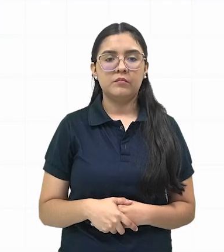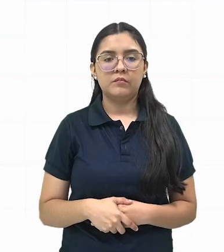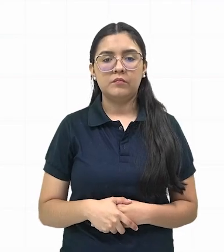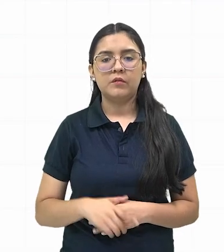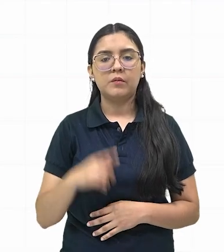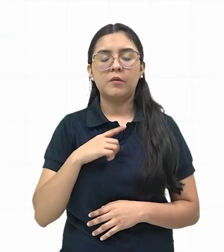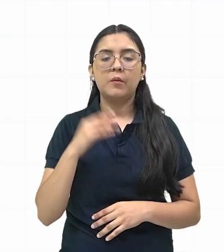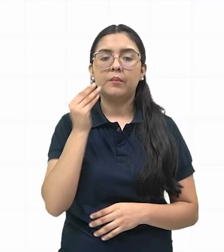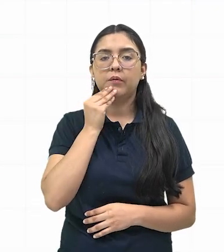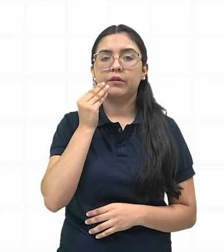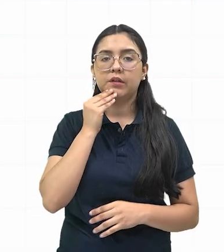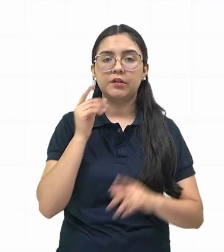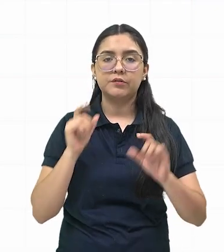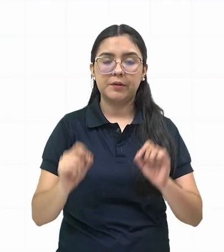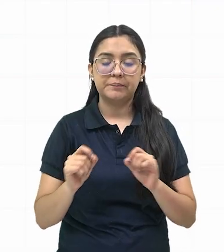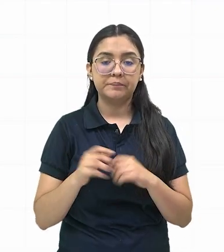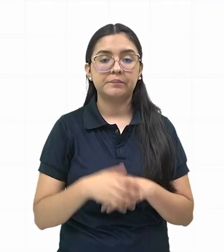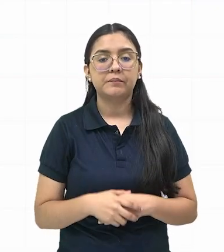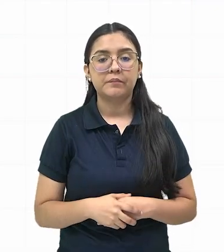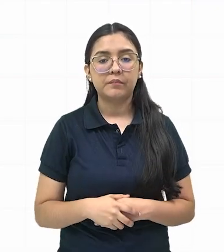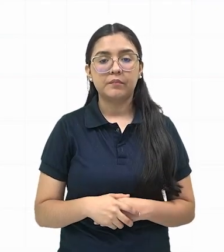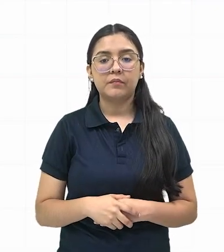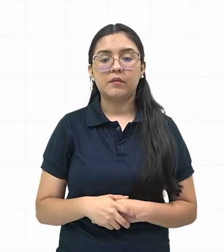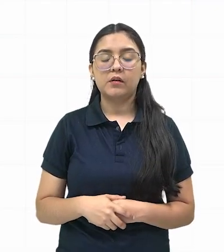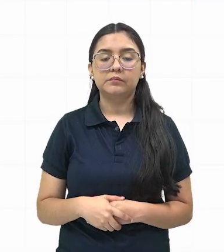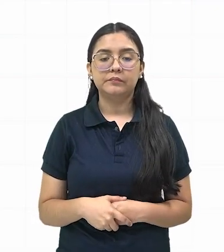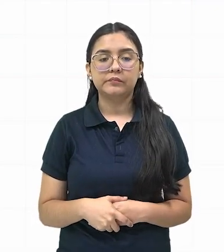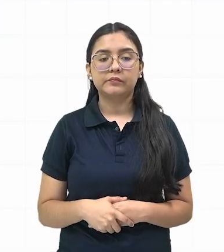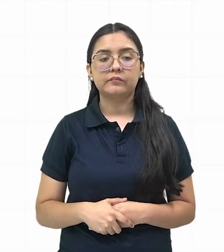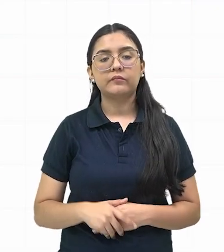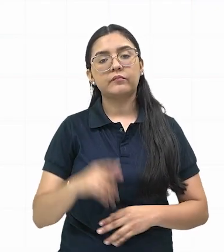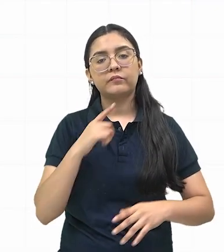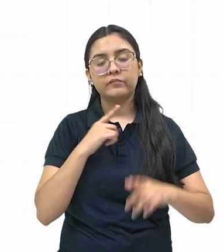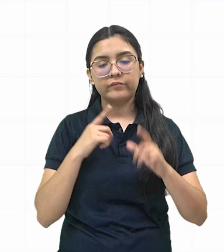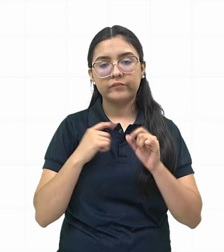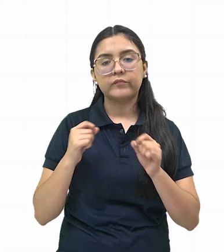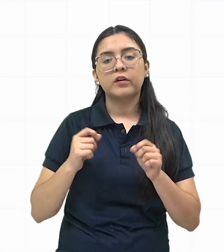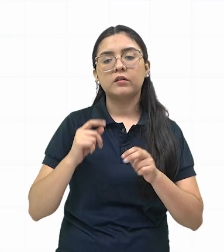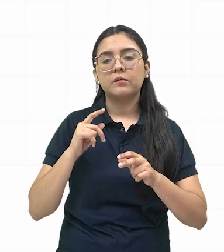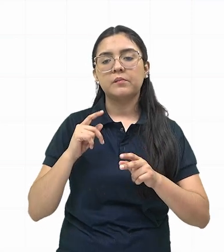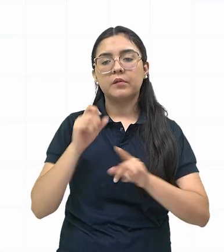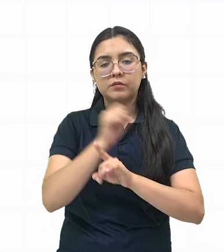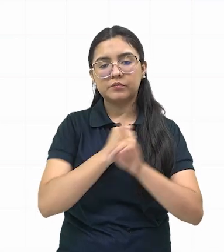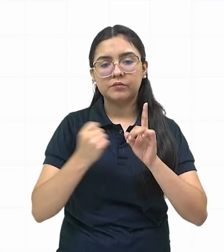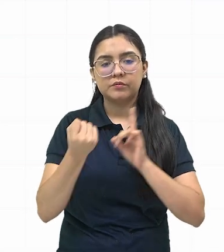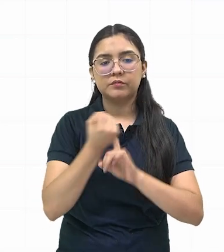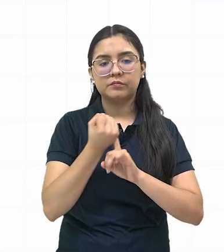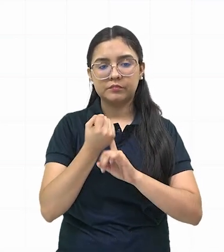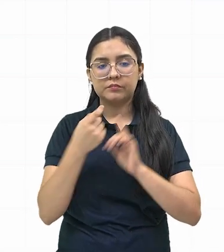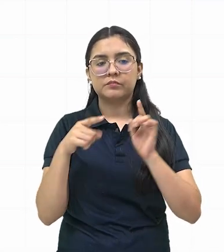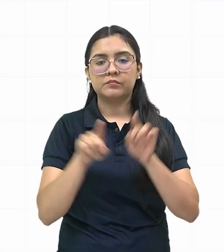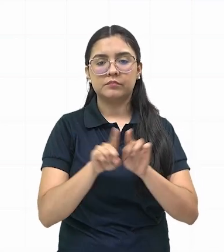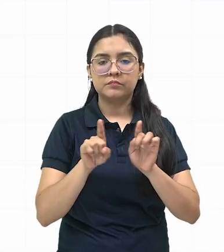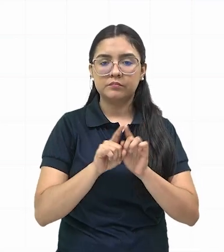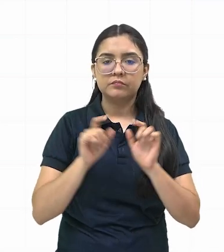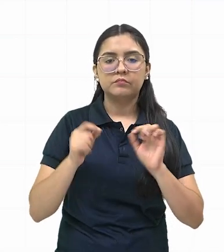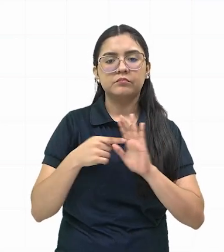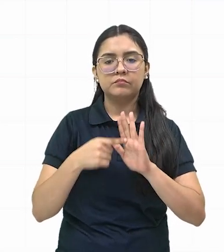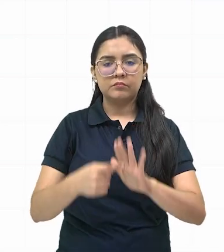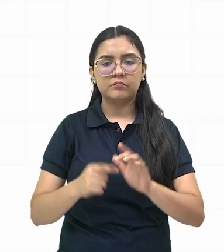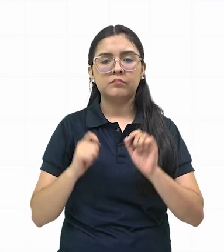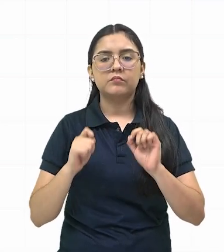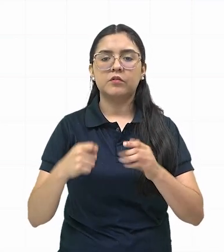oportunidade da gente mobilizar a sociedade, né, dar visibilidade aos movimentos sociais